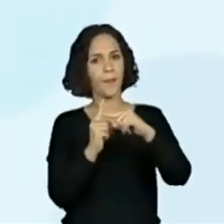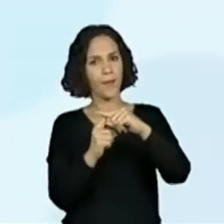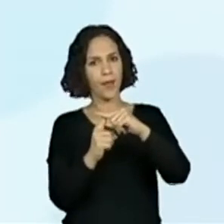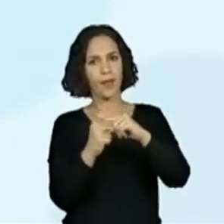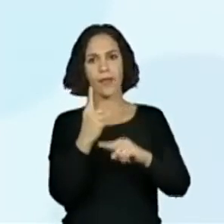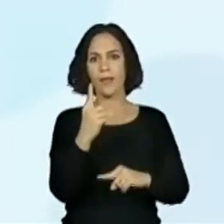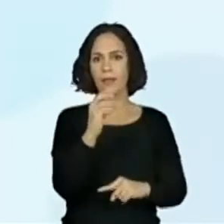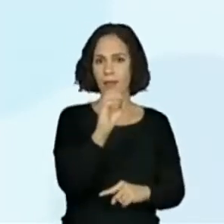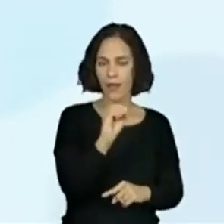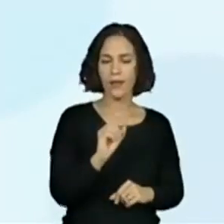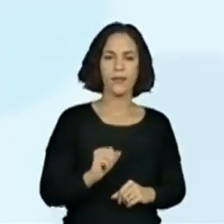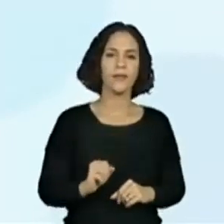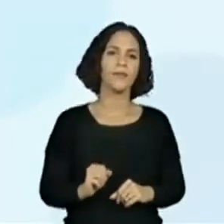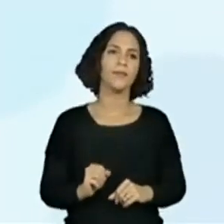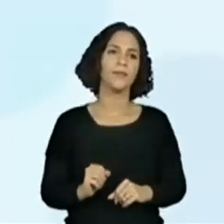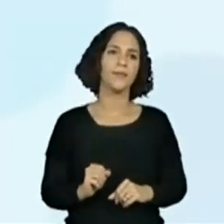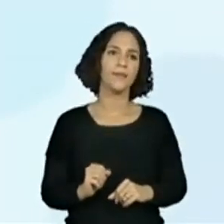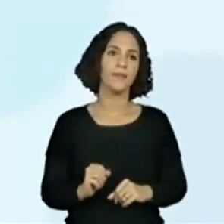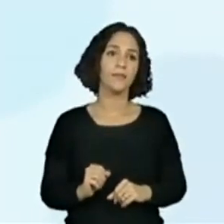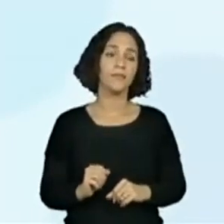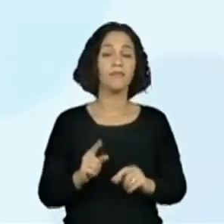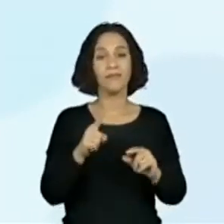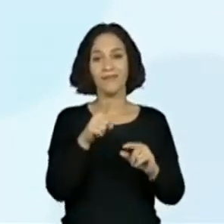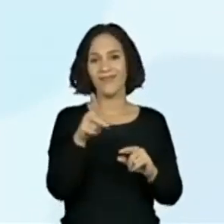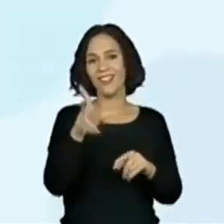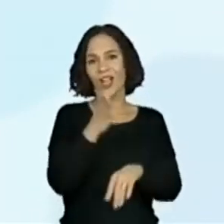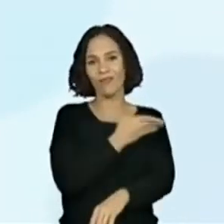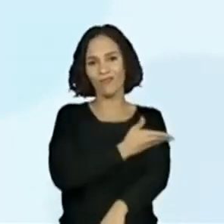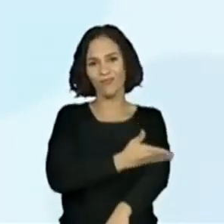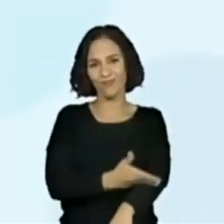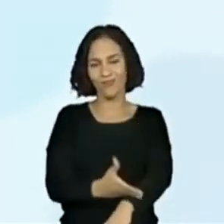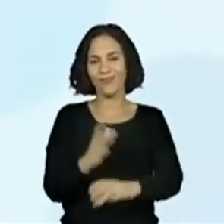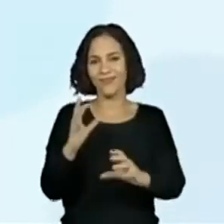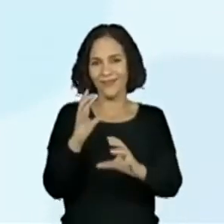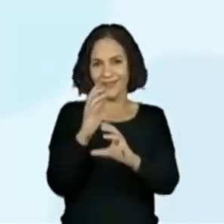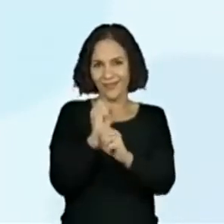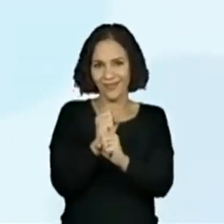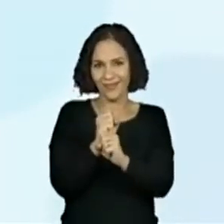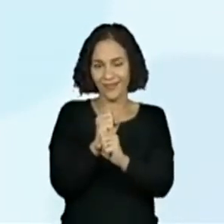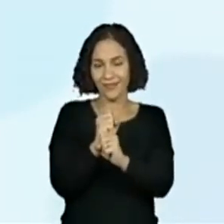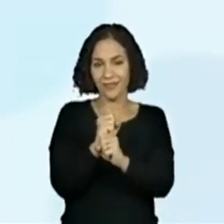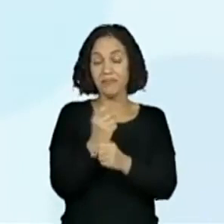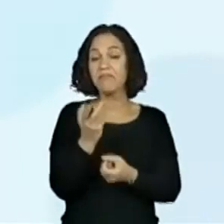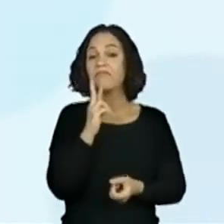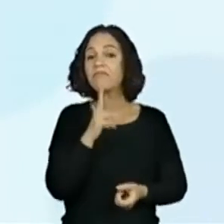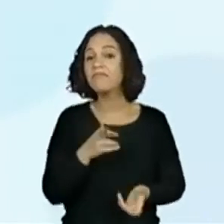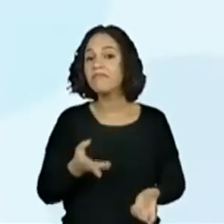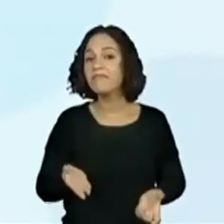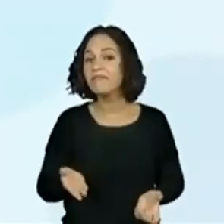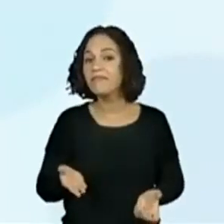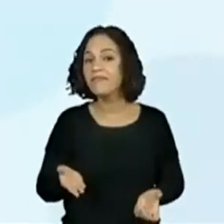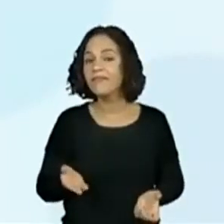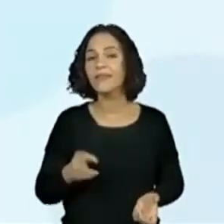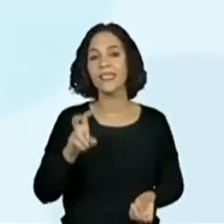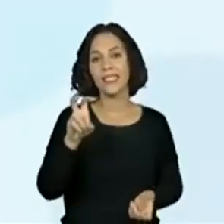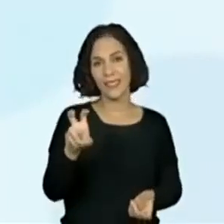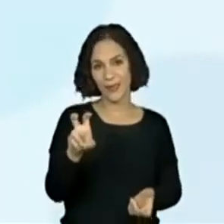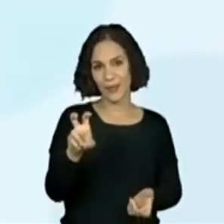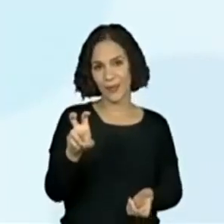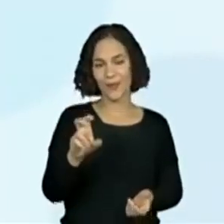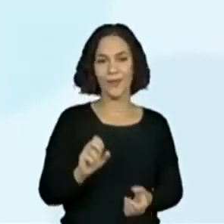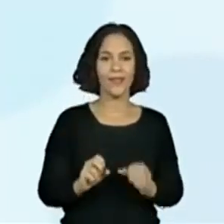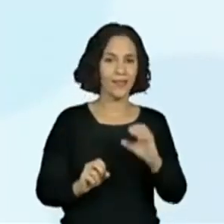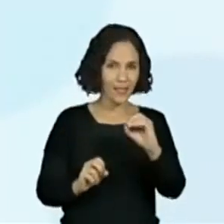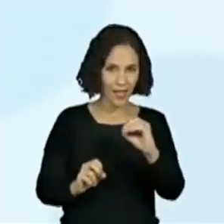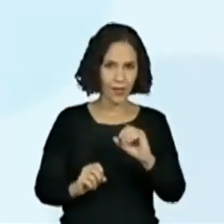10, fazer a soma como vocês estão acostumados. Olha lá, 40, 4 mais 1 dá 5. O